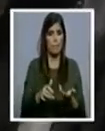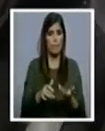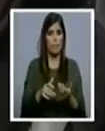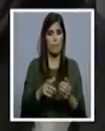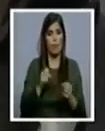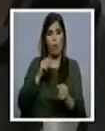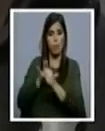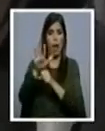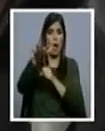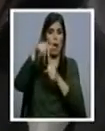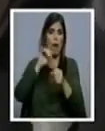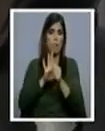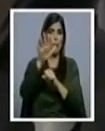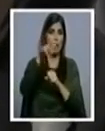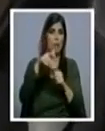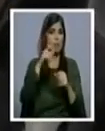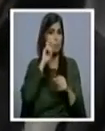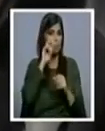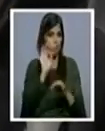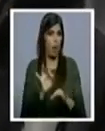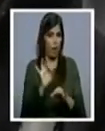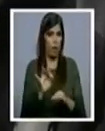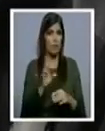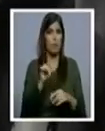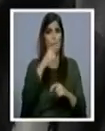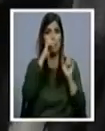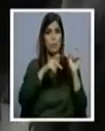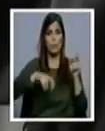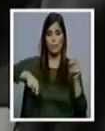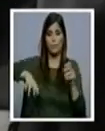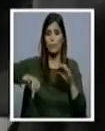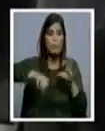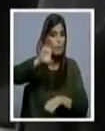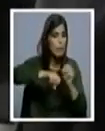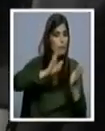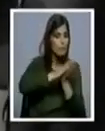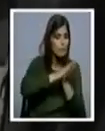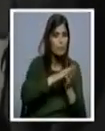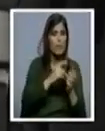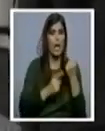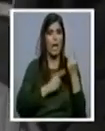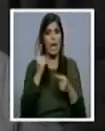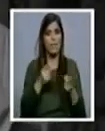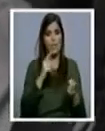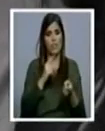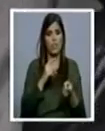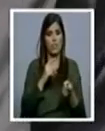contra a ação do mar e também muito mais seguros em relação às pessoas que andam sempre a apanhar marisco e que muitas